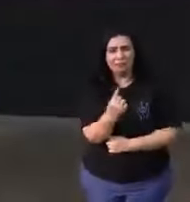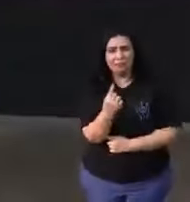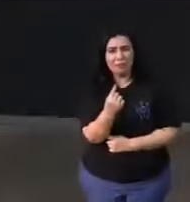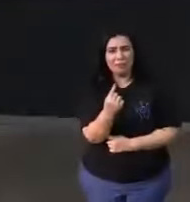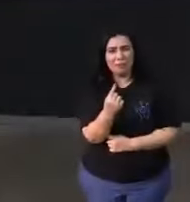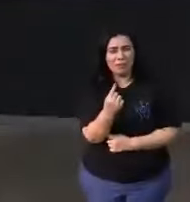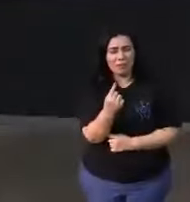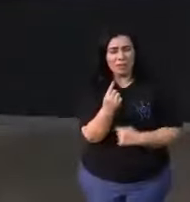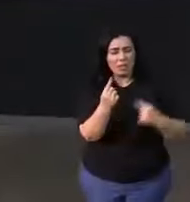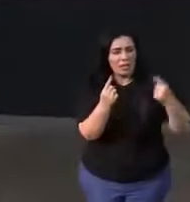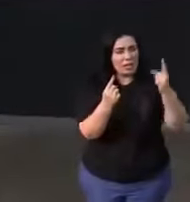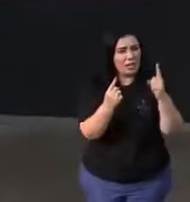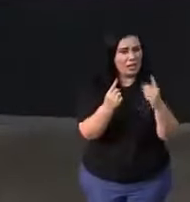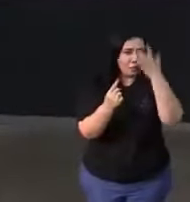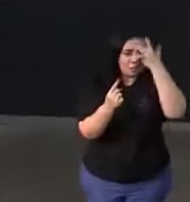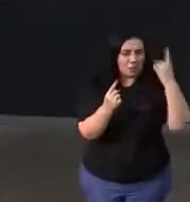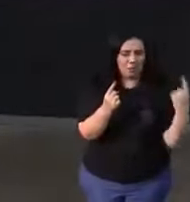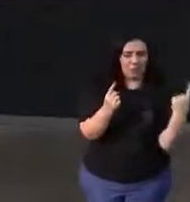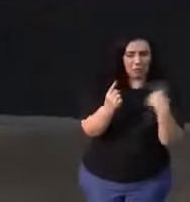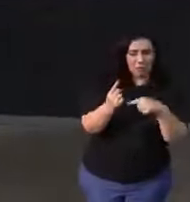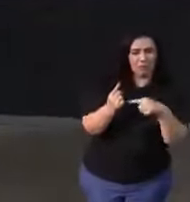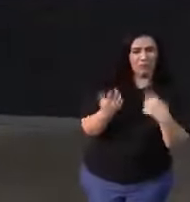boca. E começa,